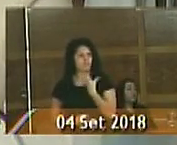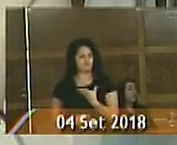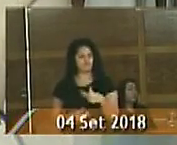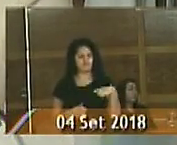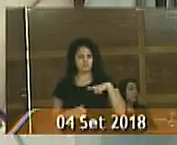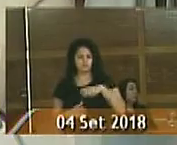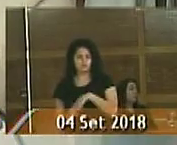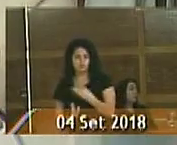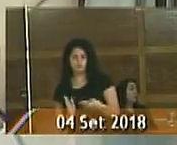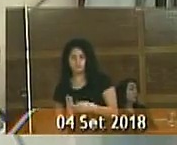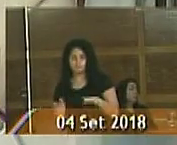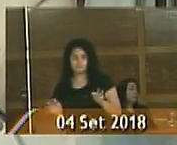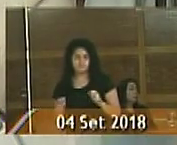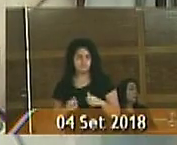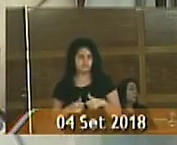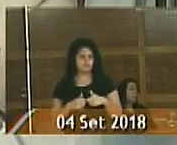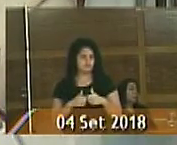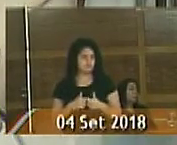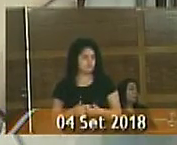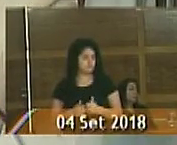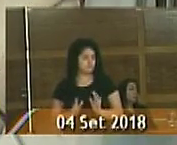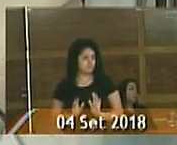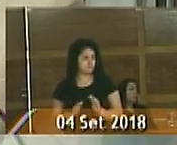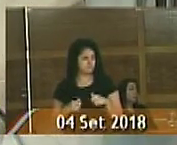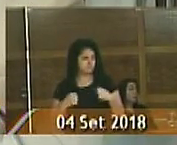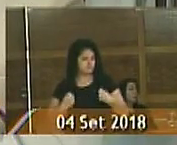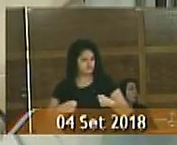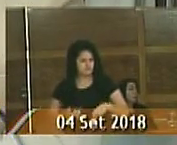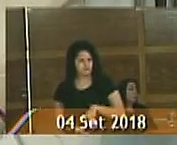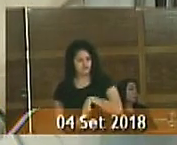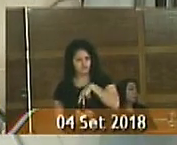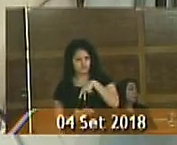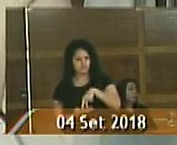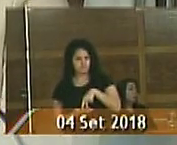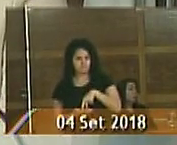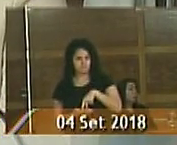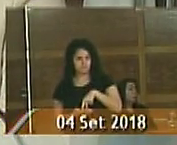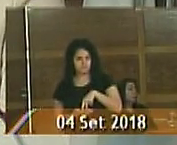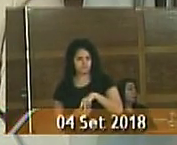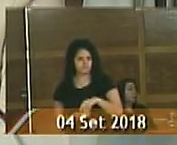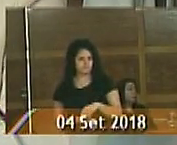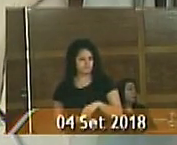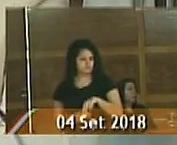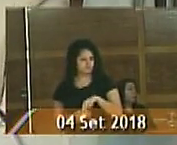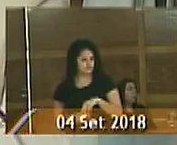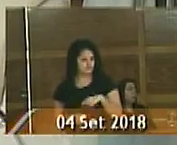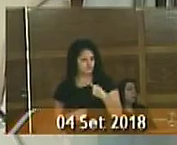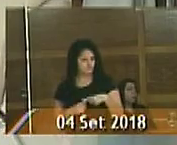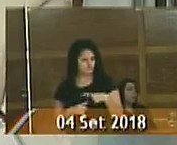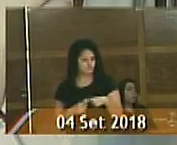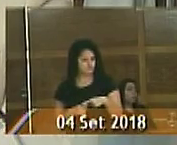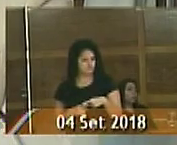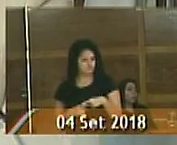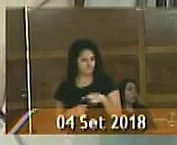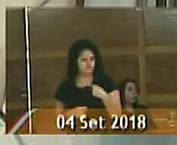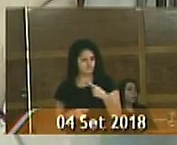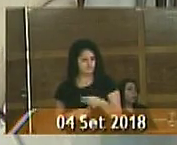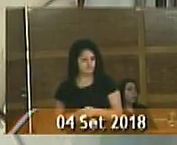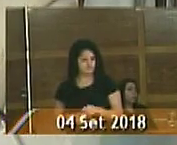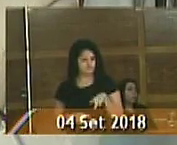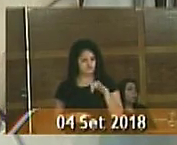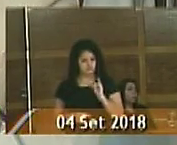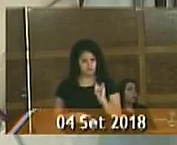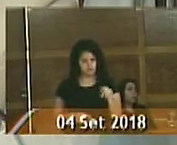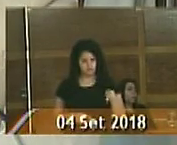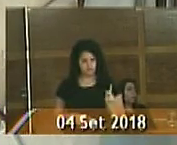tudo para dar certo. Agora, tem que levantar e dar a volta por cima, porque do jeito que está, infelizmente, está